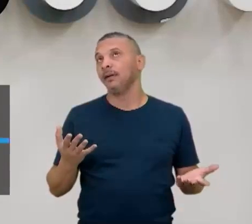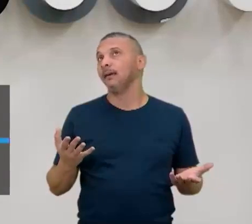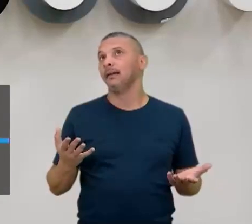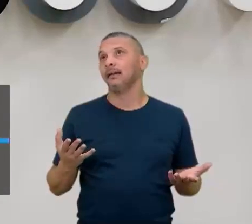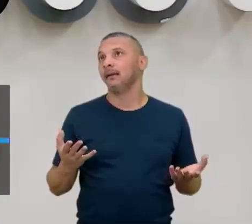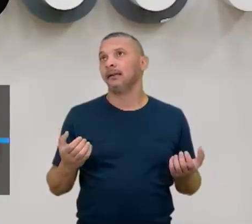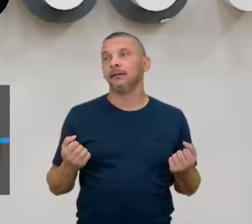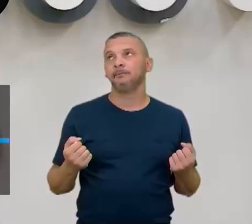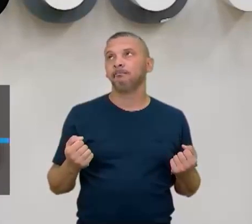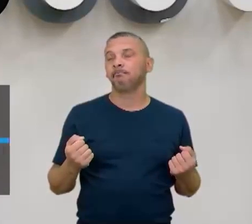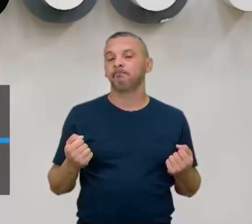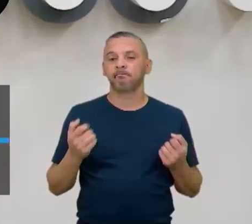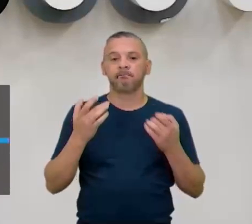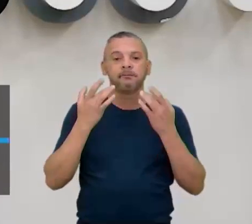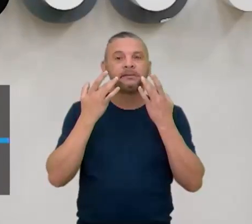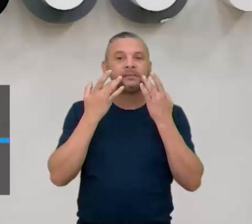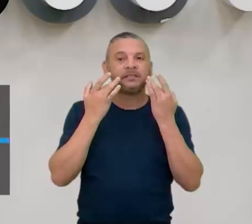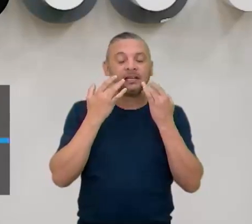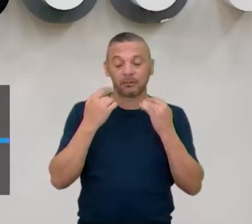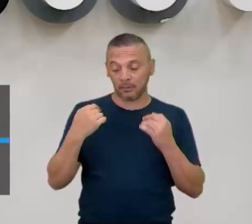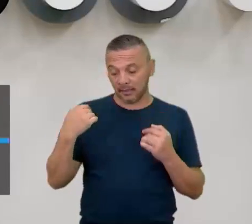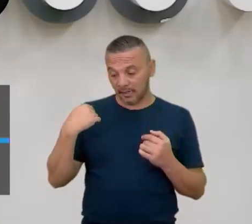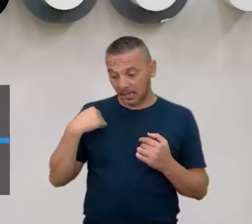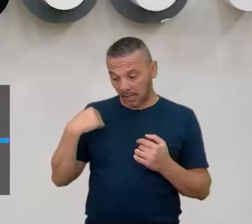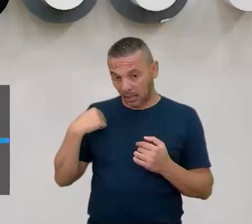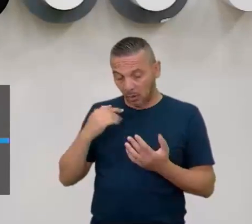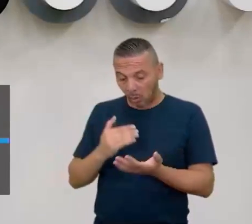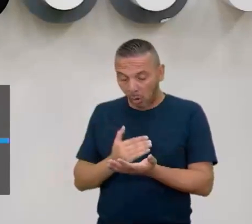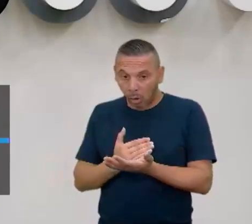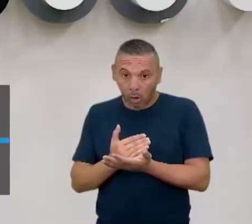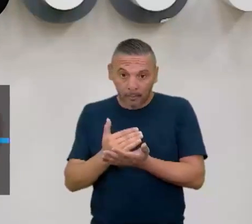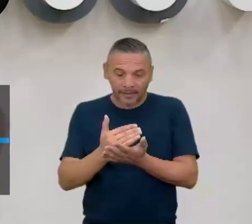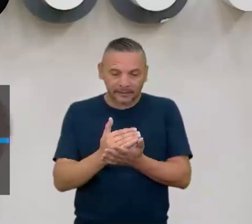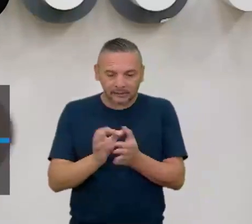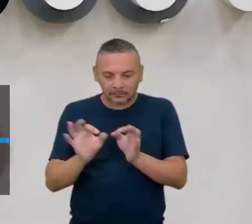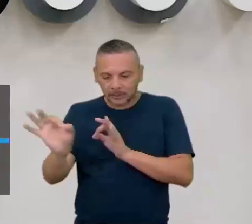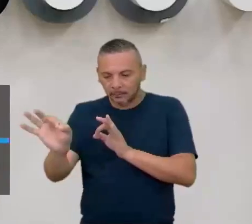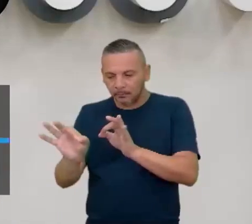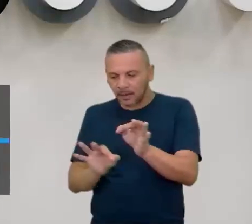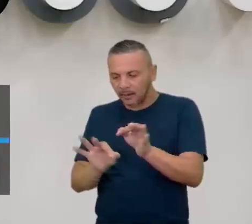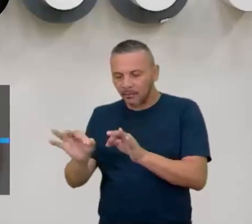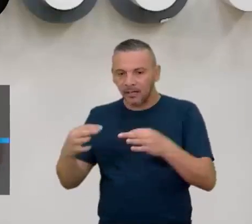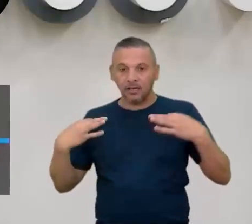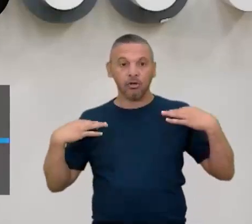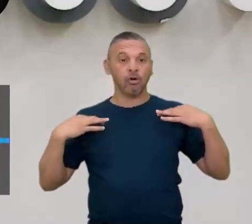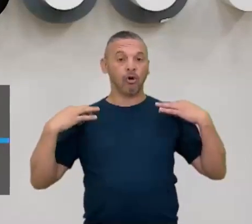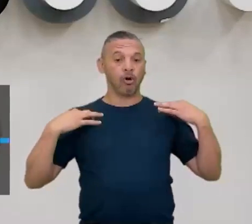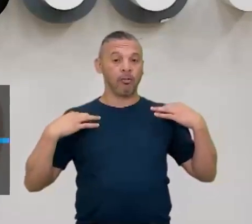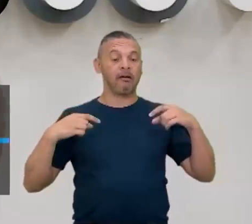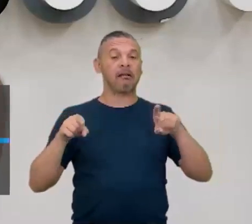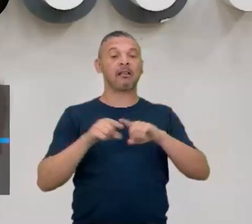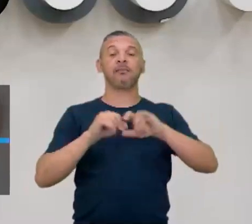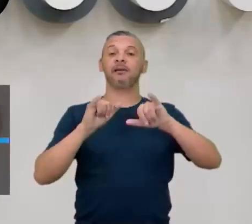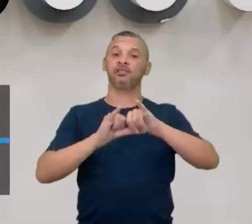muitas peças aí, eu fui desde a pessoa que fazia o figurino à pessoa que fazia a divulgação da peça. Então, quando você entende o